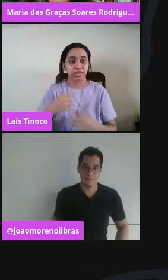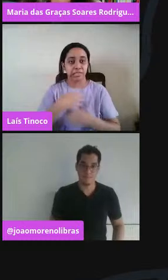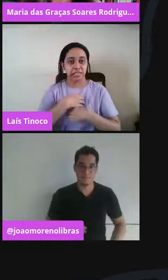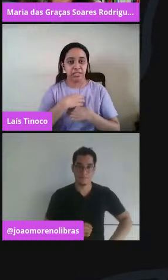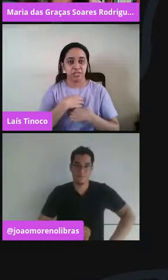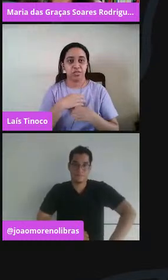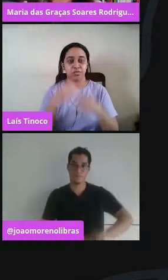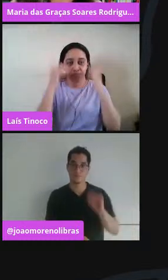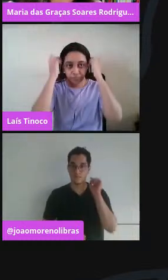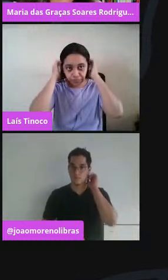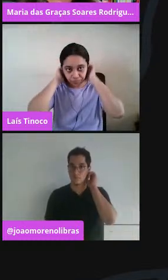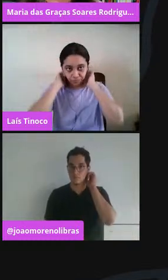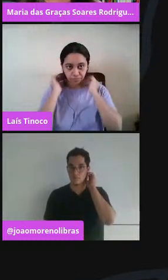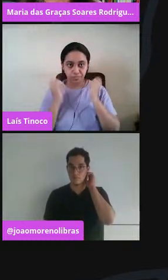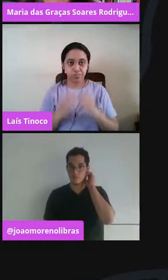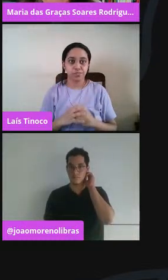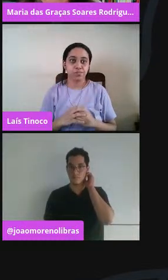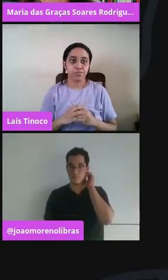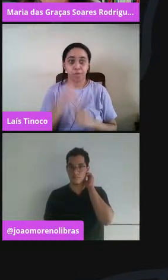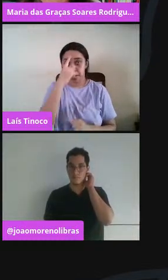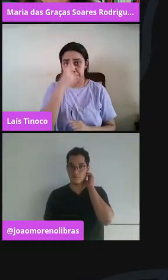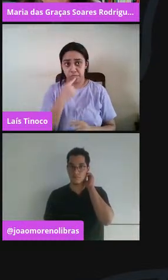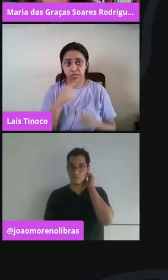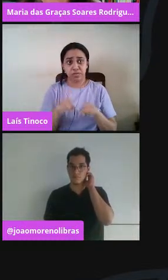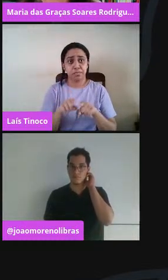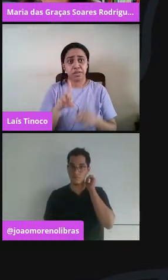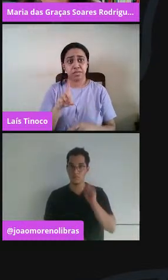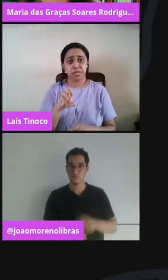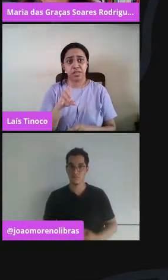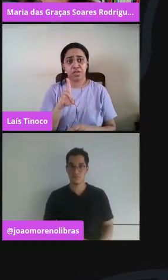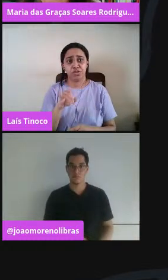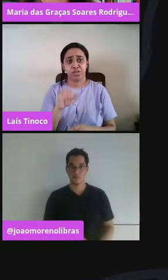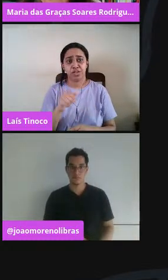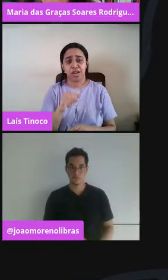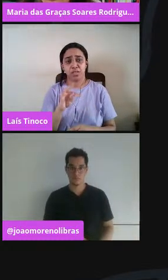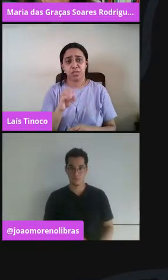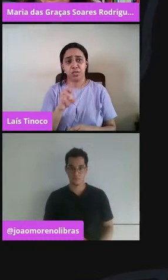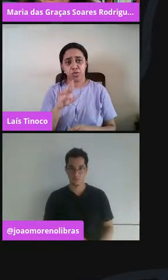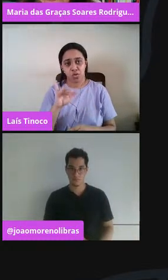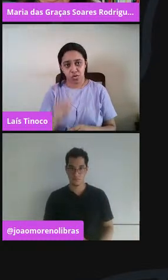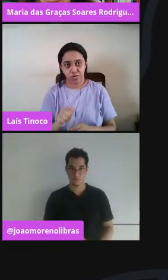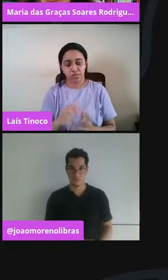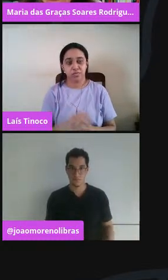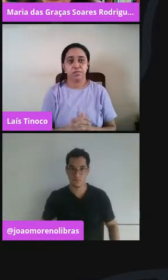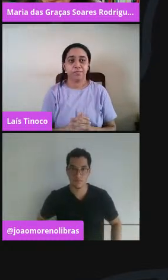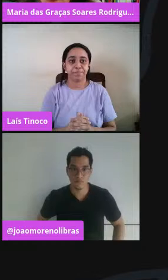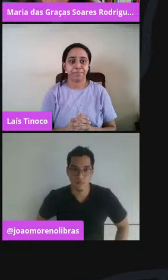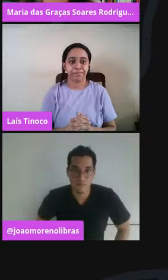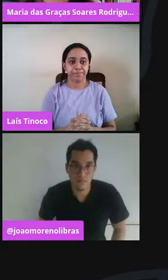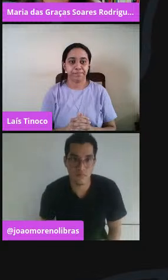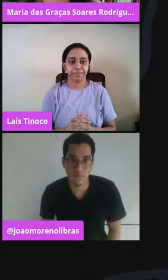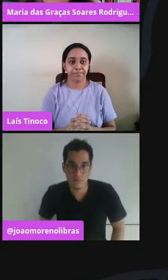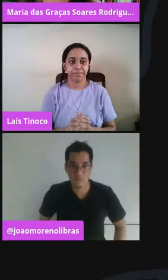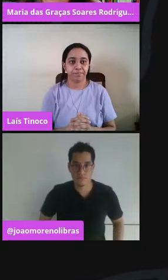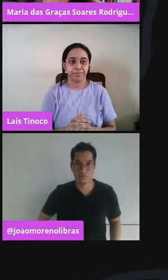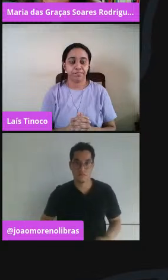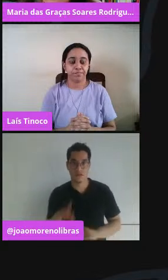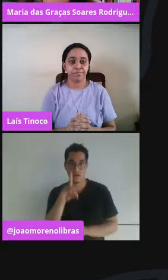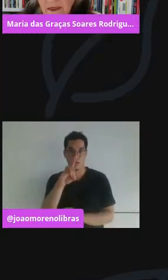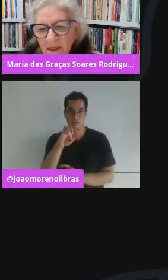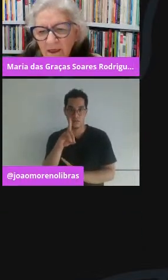O sentido veiculado é de dedicatória em imagem. Esse dedipix significa dedicação em imagem. Em